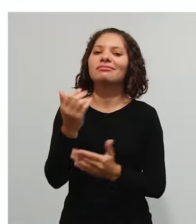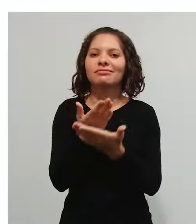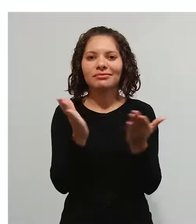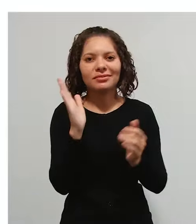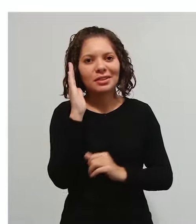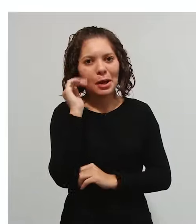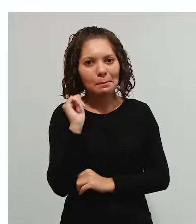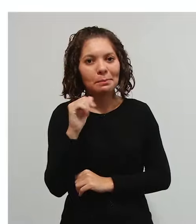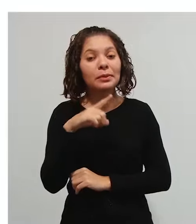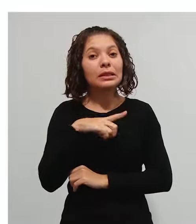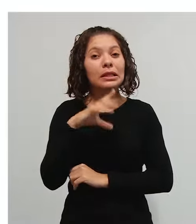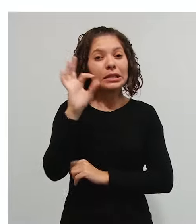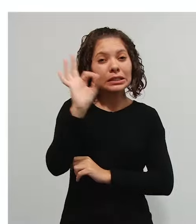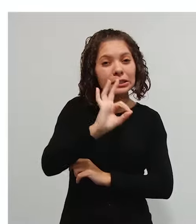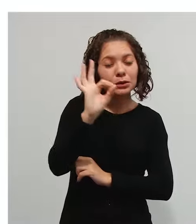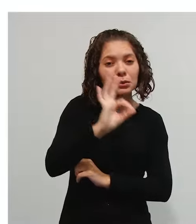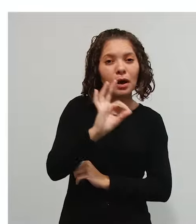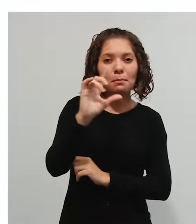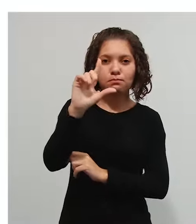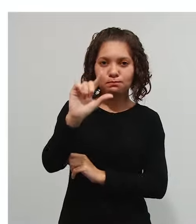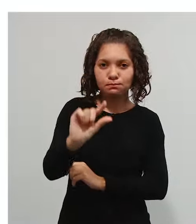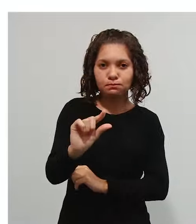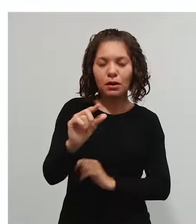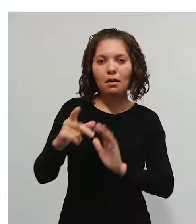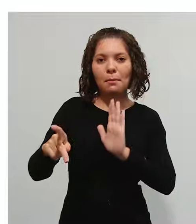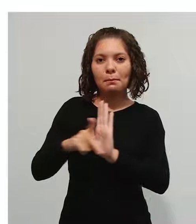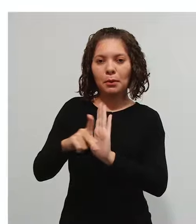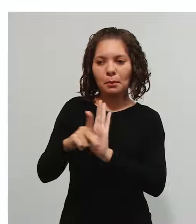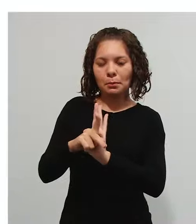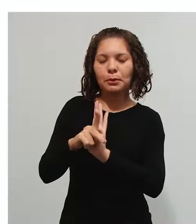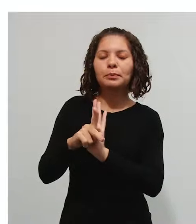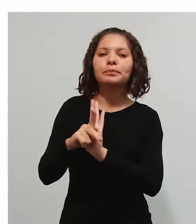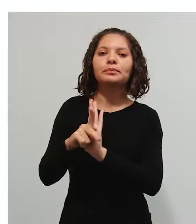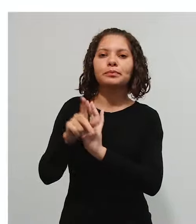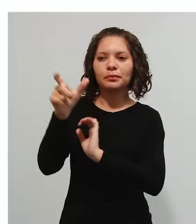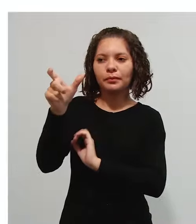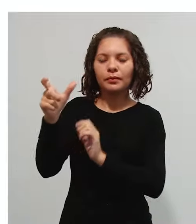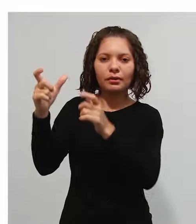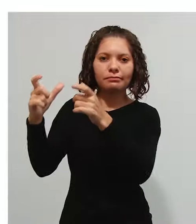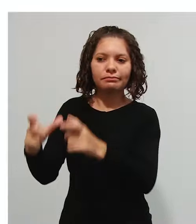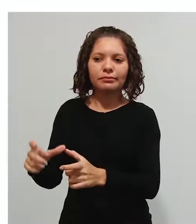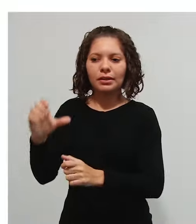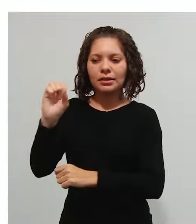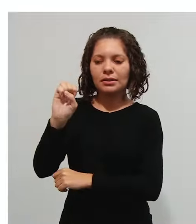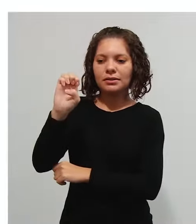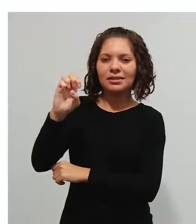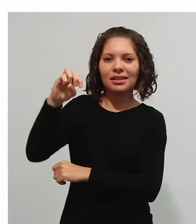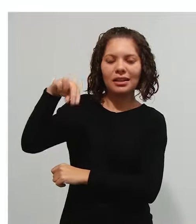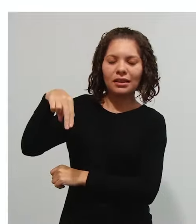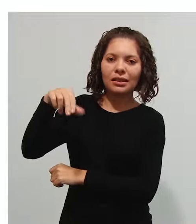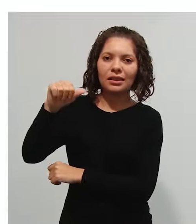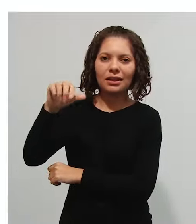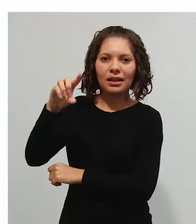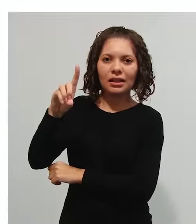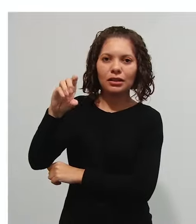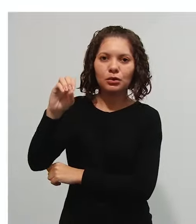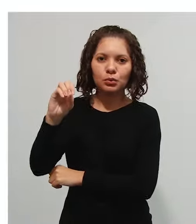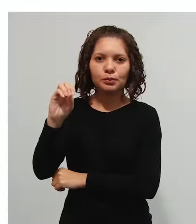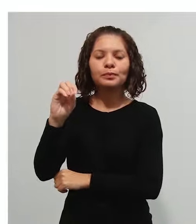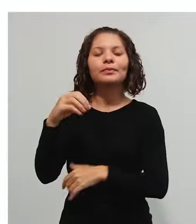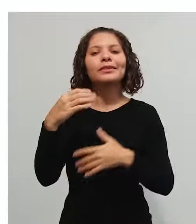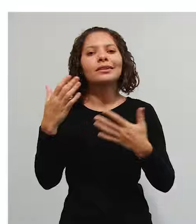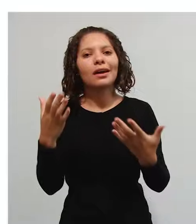alíquotas mínimas fixadas pelo Senado e aí a gente também pode usar a gente não no caso O legislador